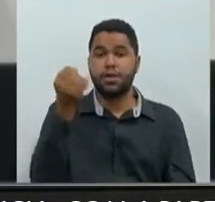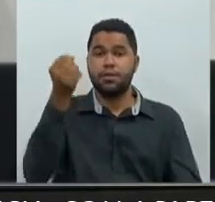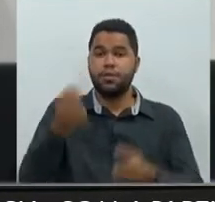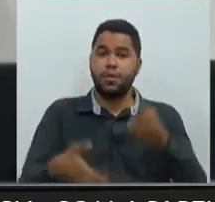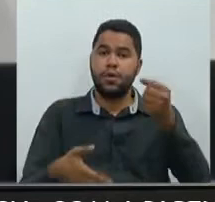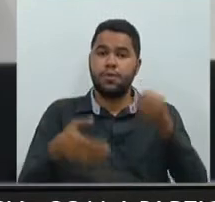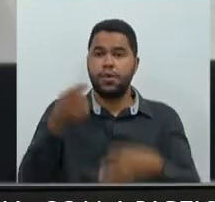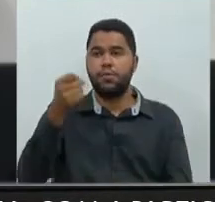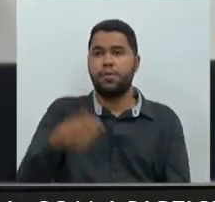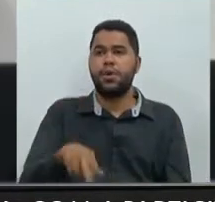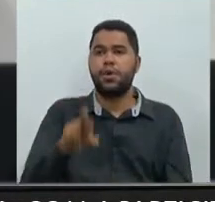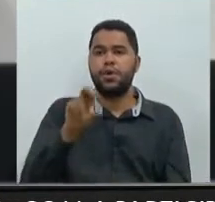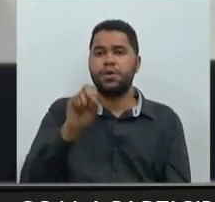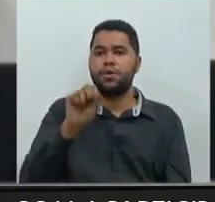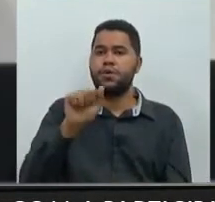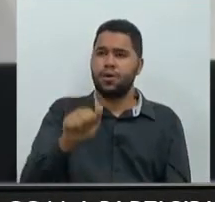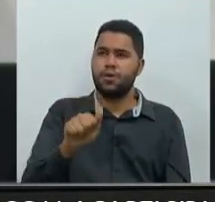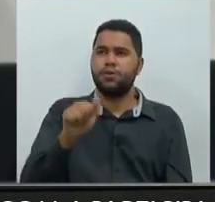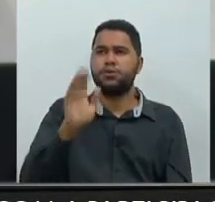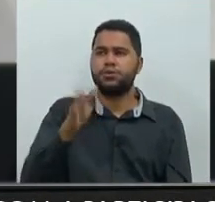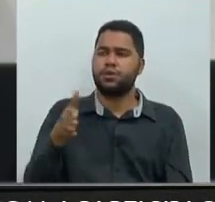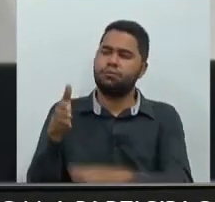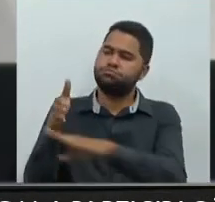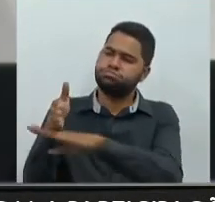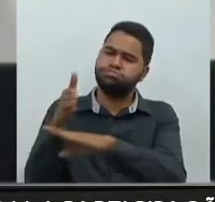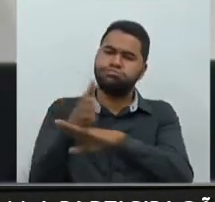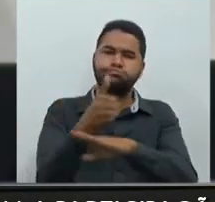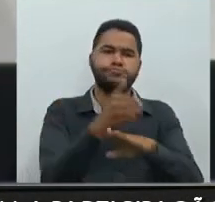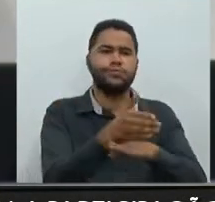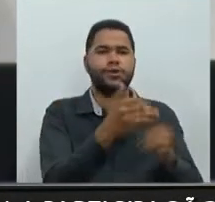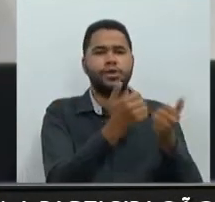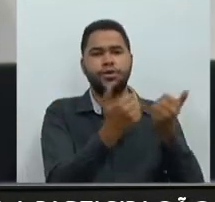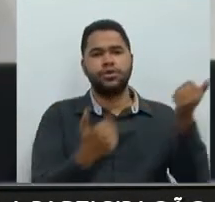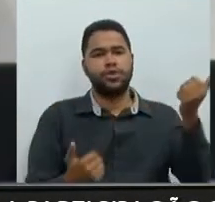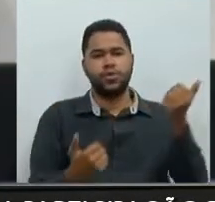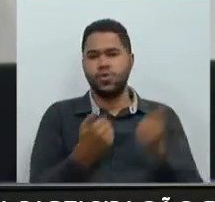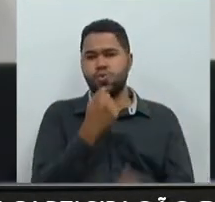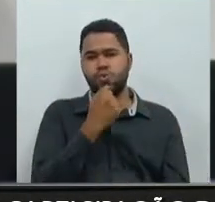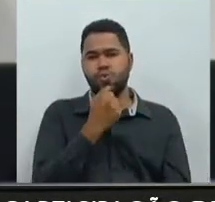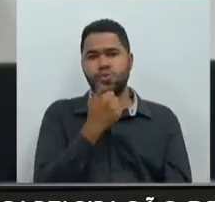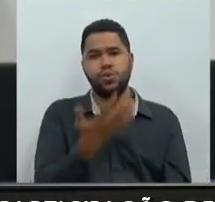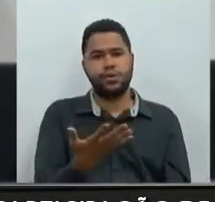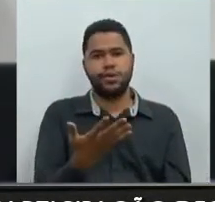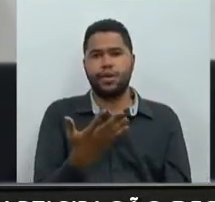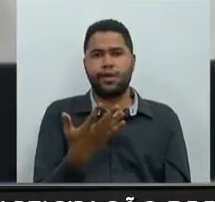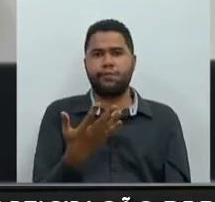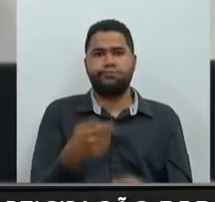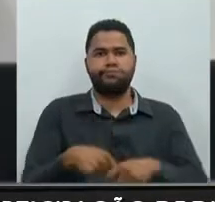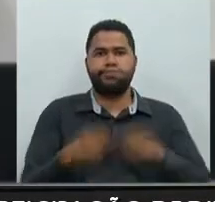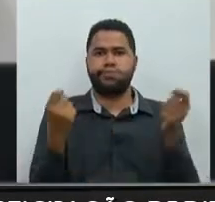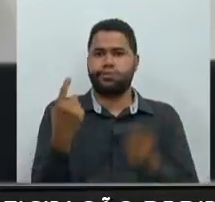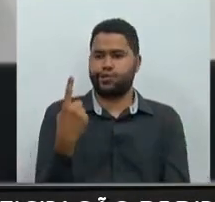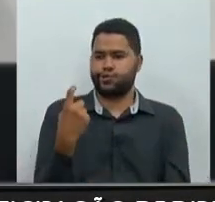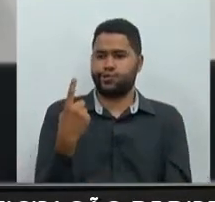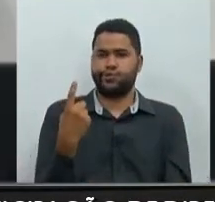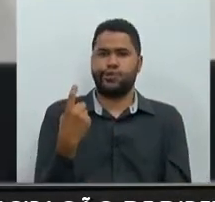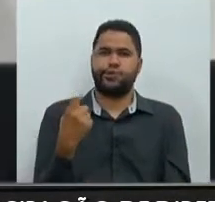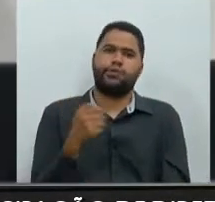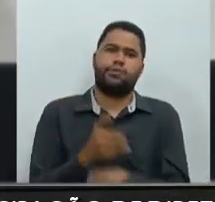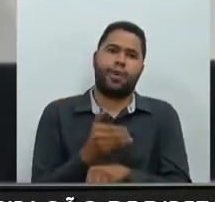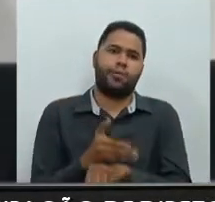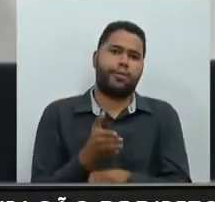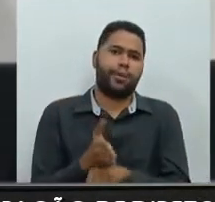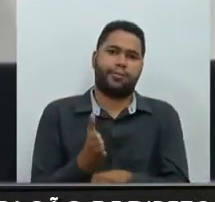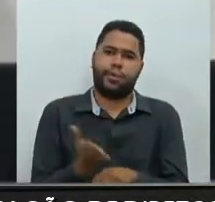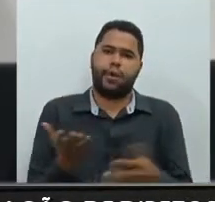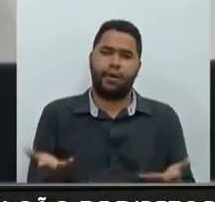Rosa eu presenciei em todas as escolas que eu fui, a falta de um vice-diretor, e é humanamente impossível o diretor estar ali o tempo inteiro.